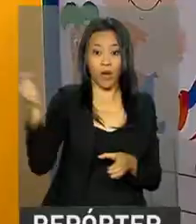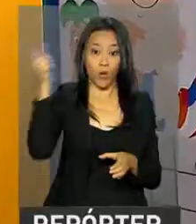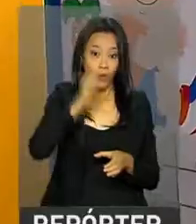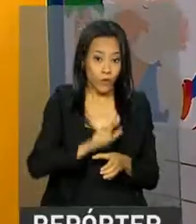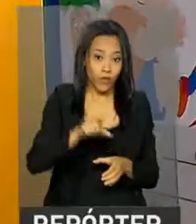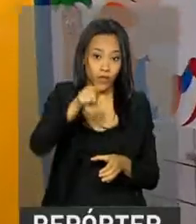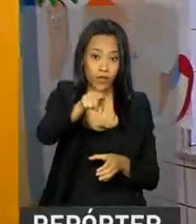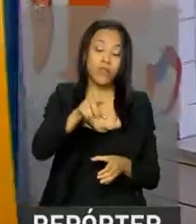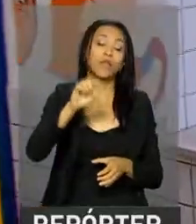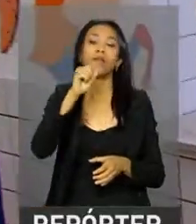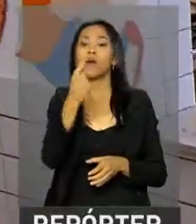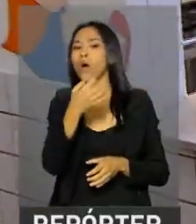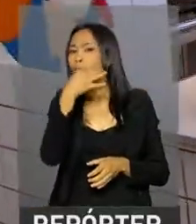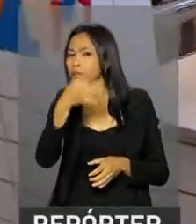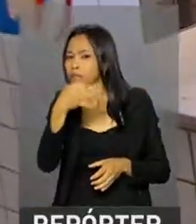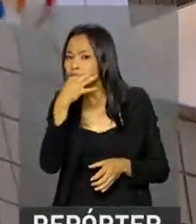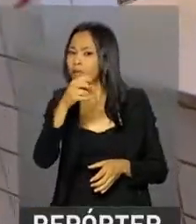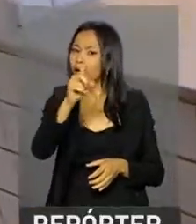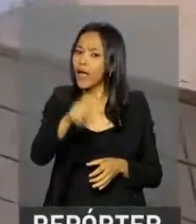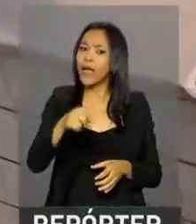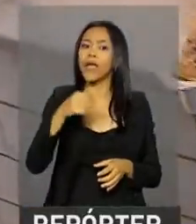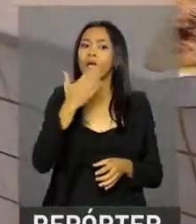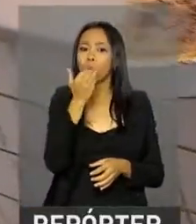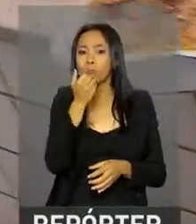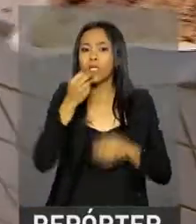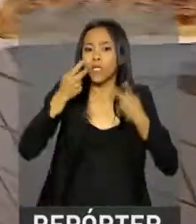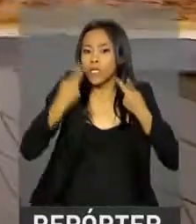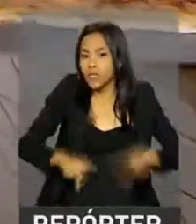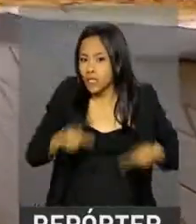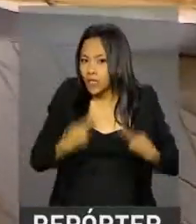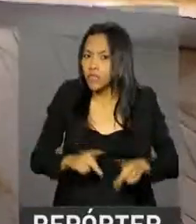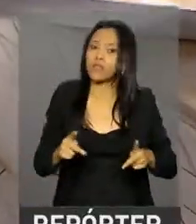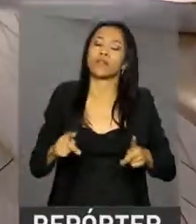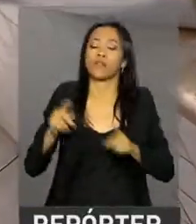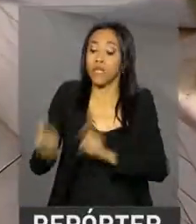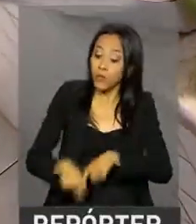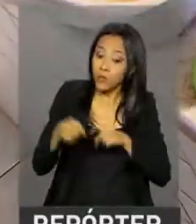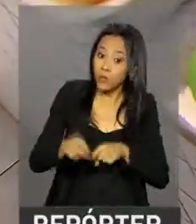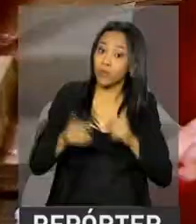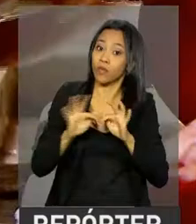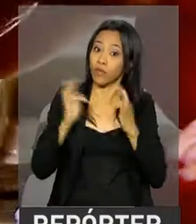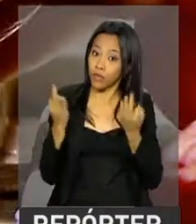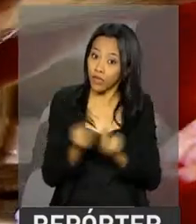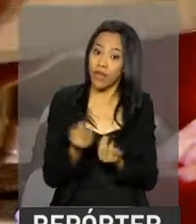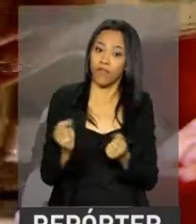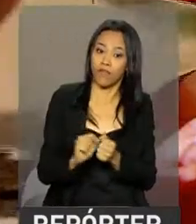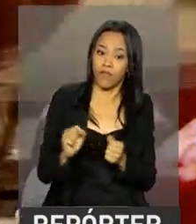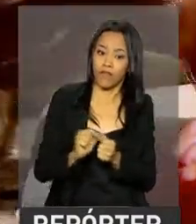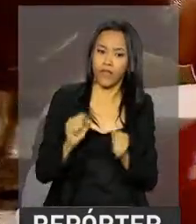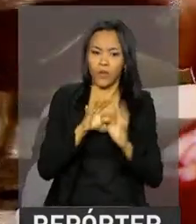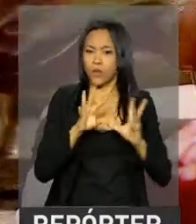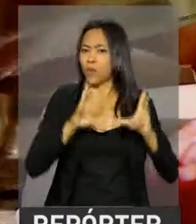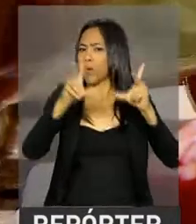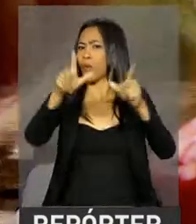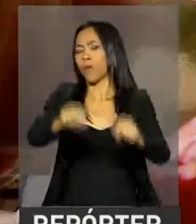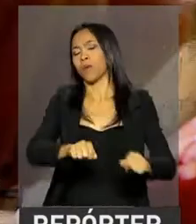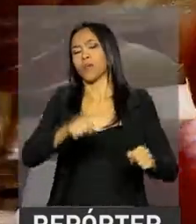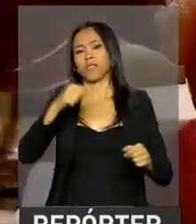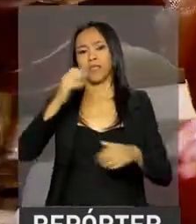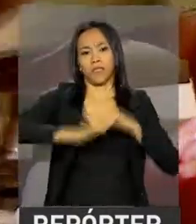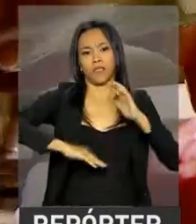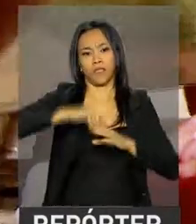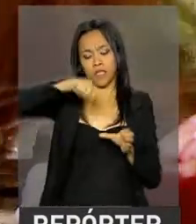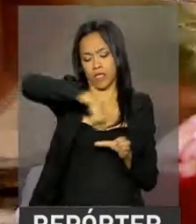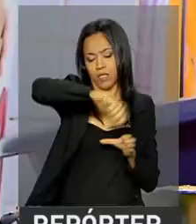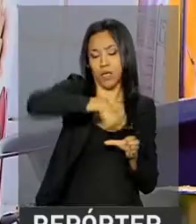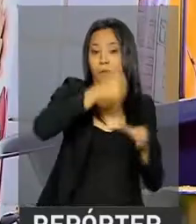vitória, uma das dicas é usar alimentos locais, produzidos pela agricultura familiar. Todas as merendeiras que passarem da